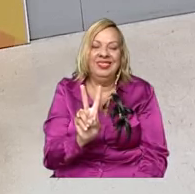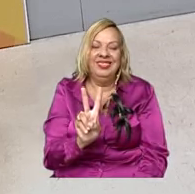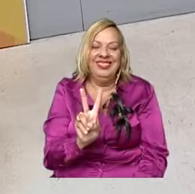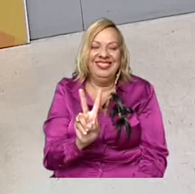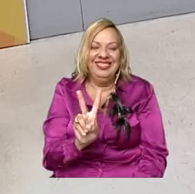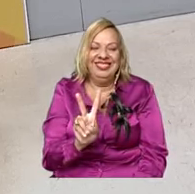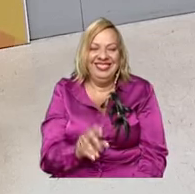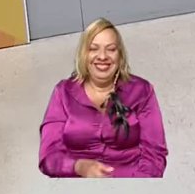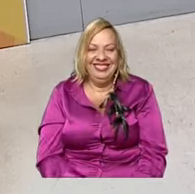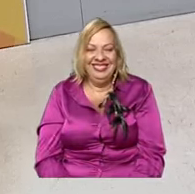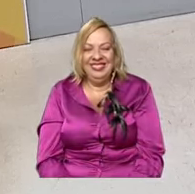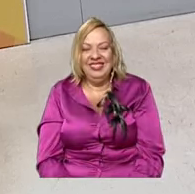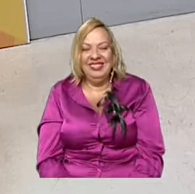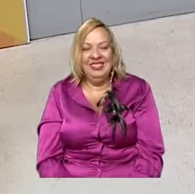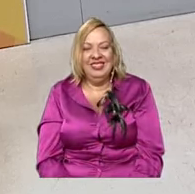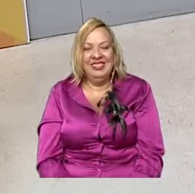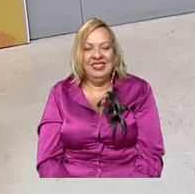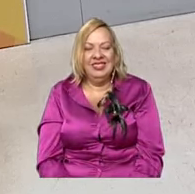Número 2.